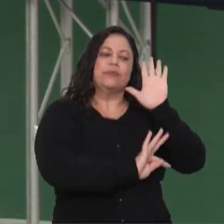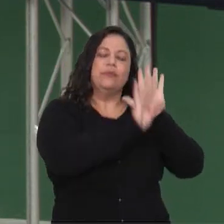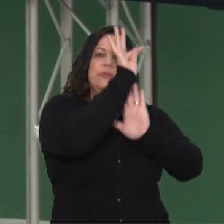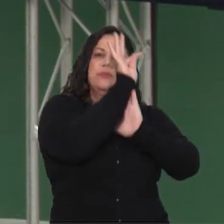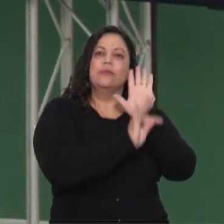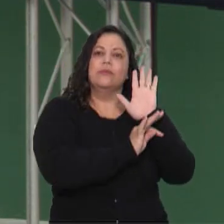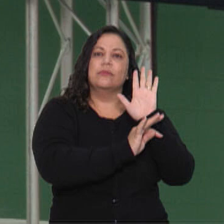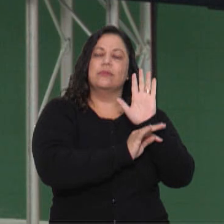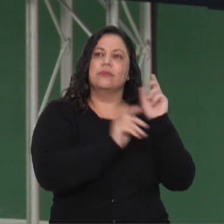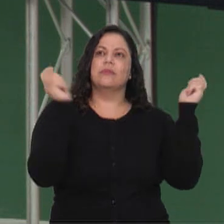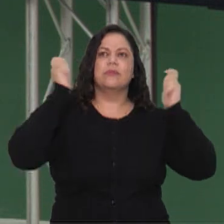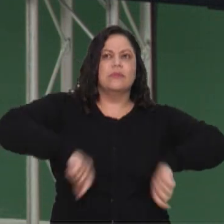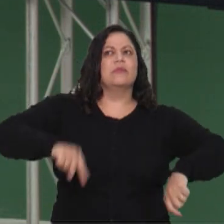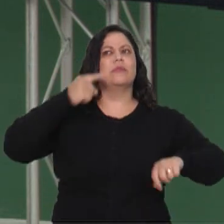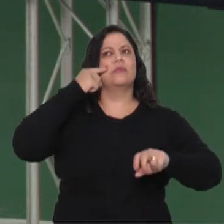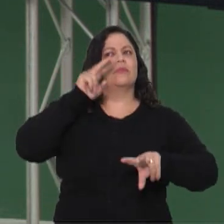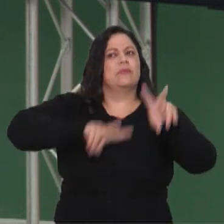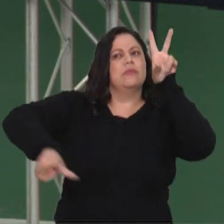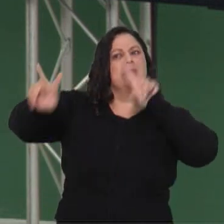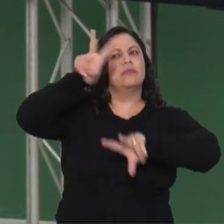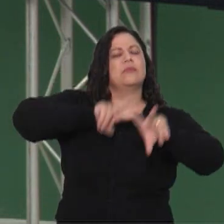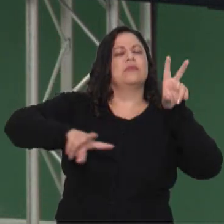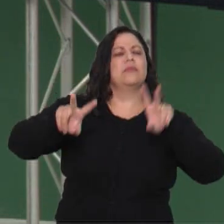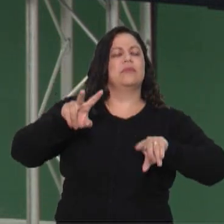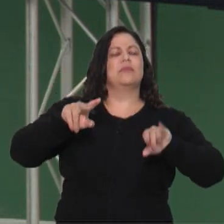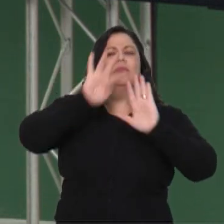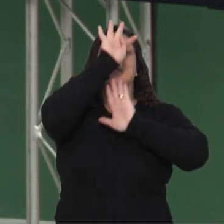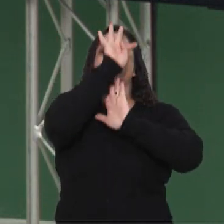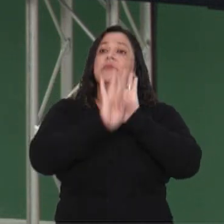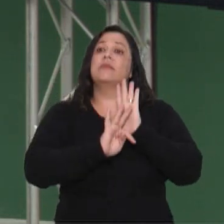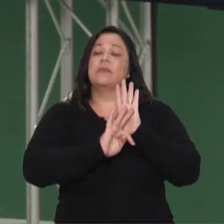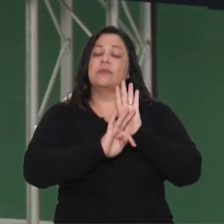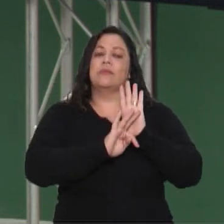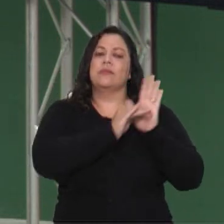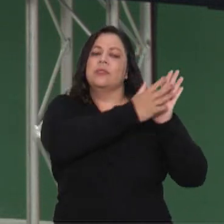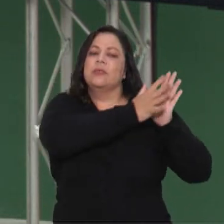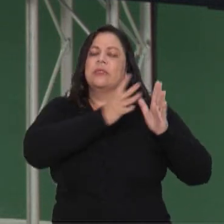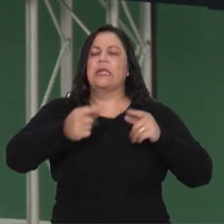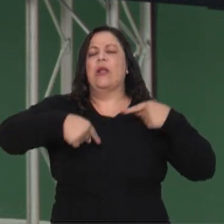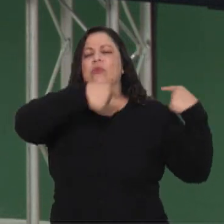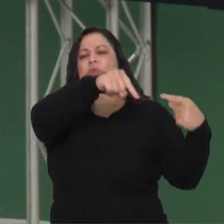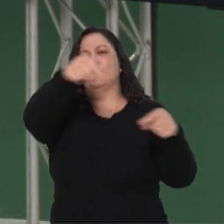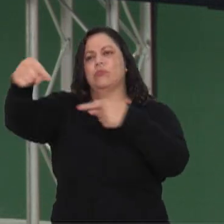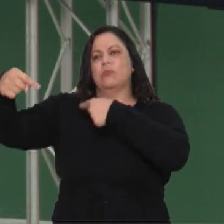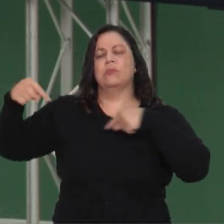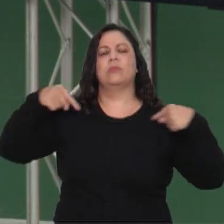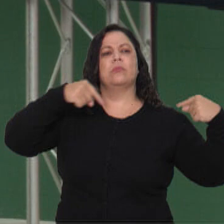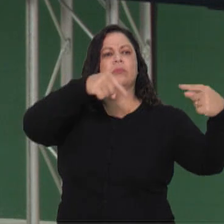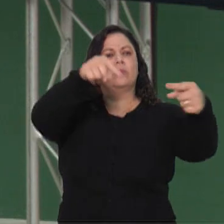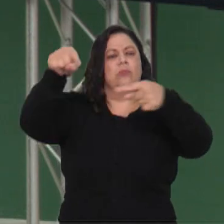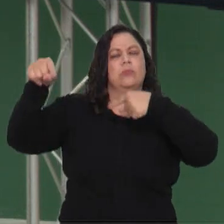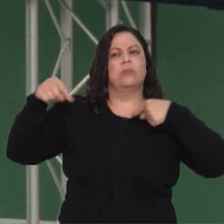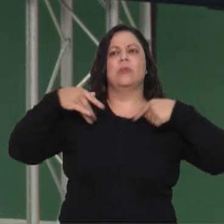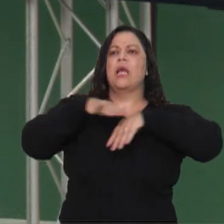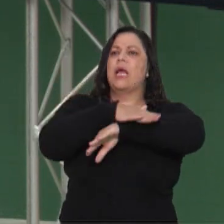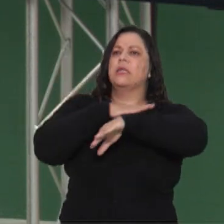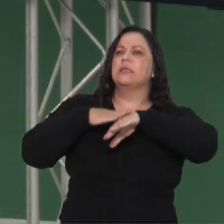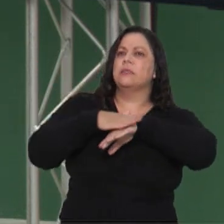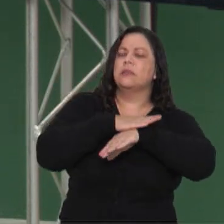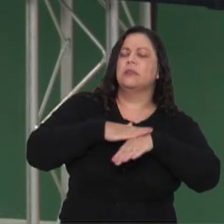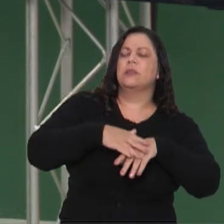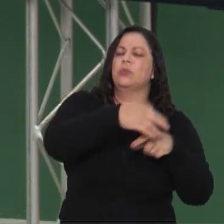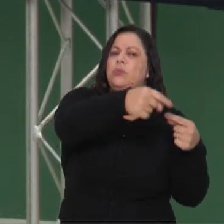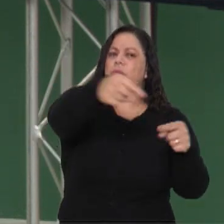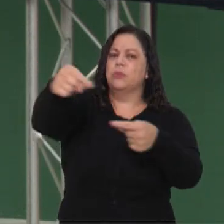ainda vão ler, vão ver que o texto trata-se de toda essa discussão, esse debate, essa conversa